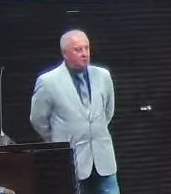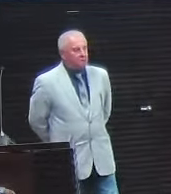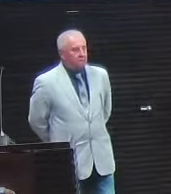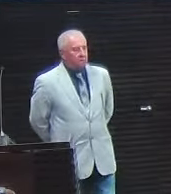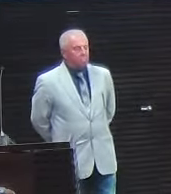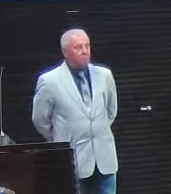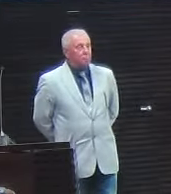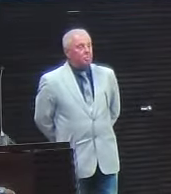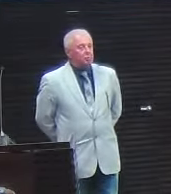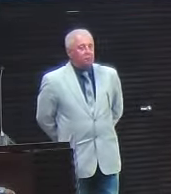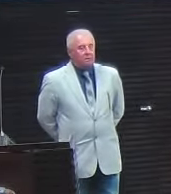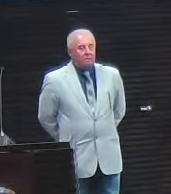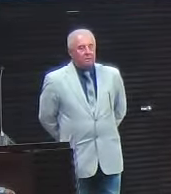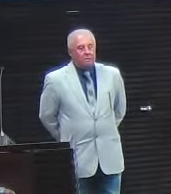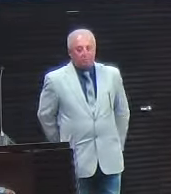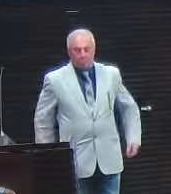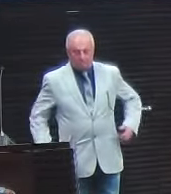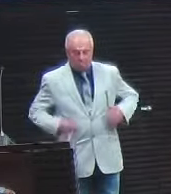eletrônicos.